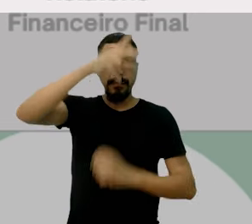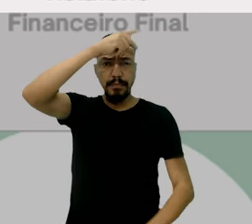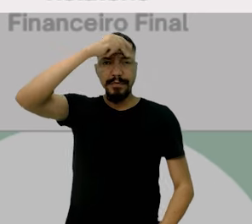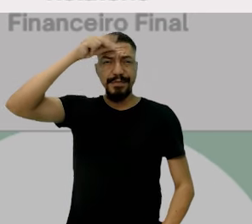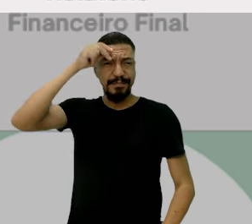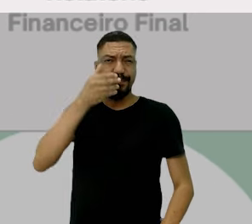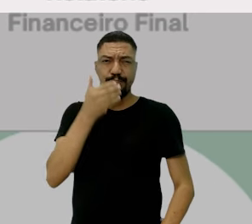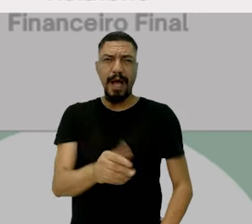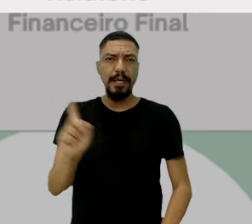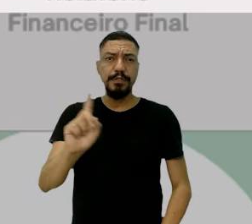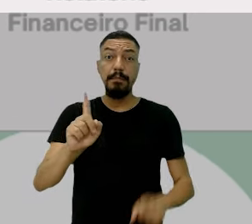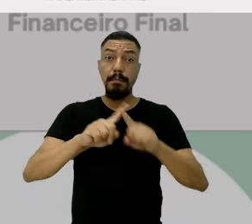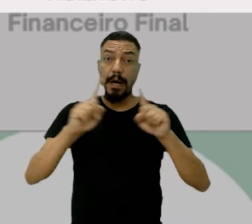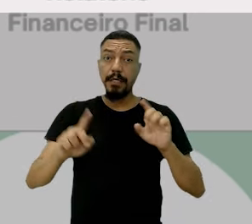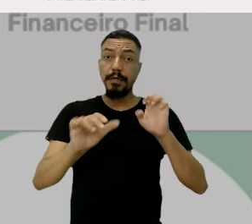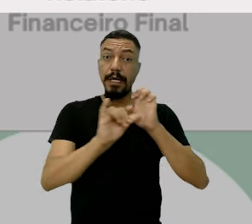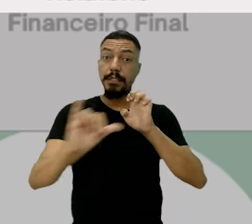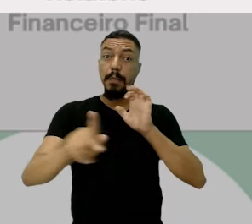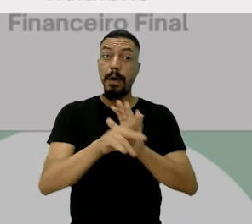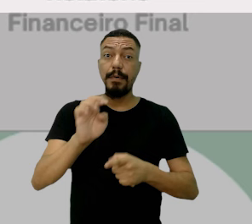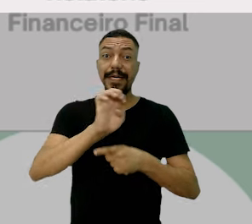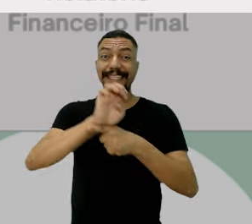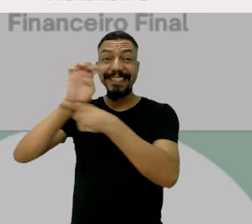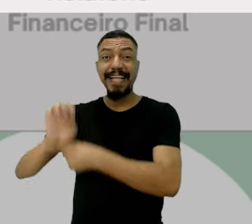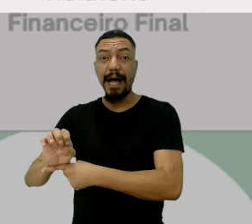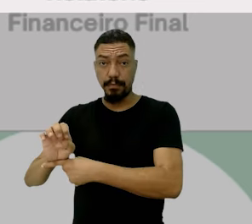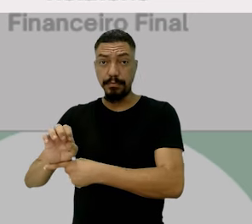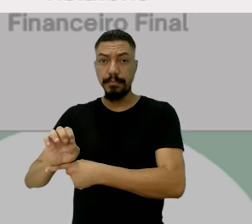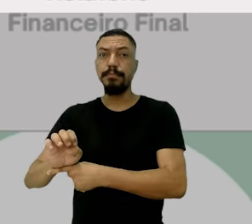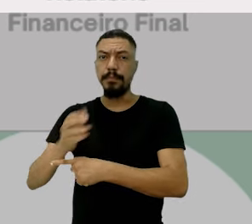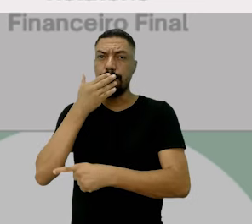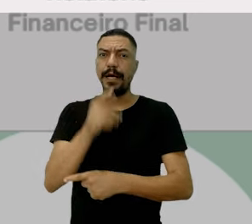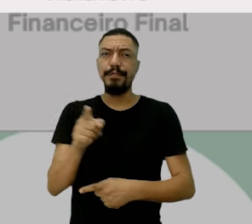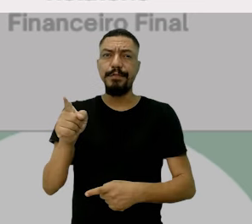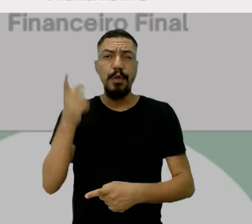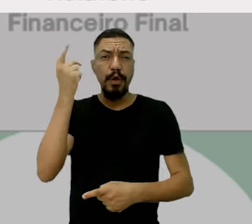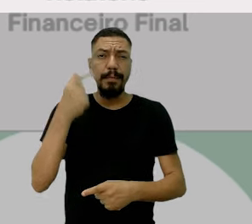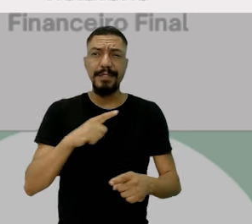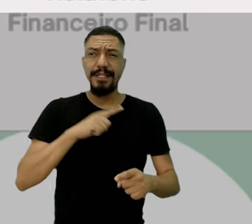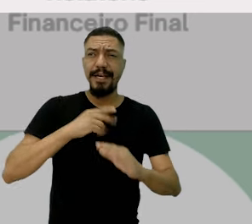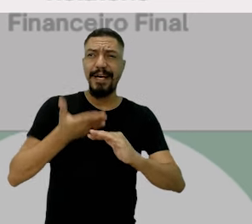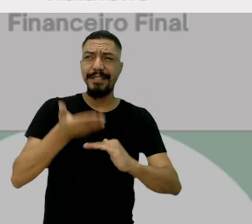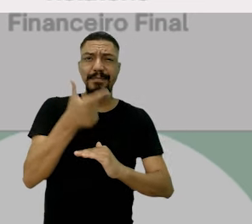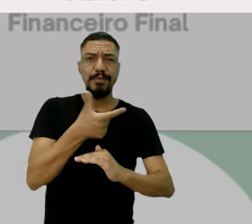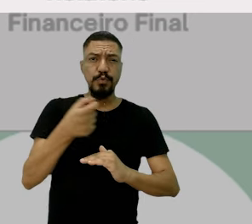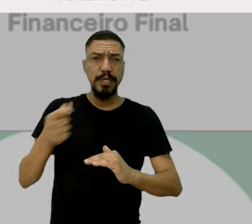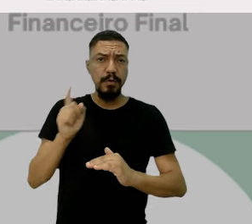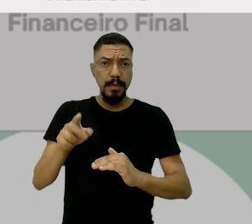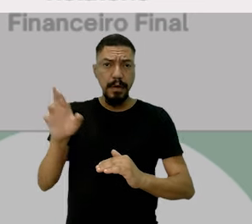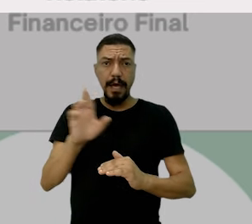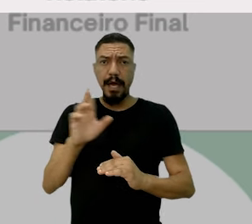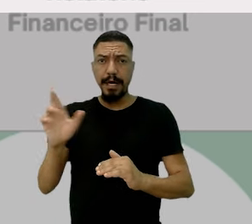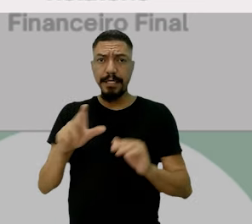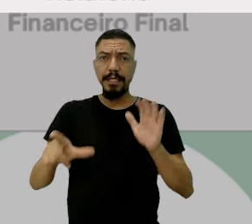não vai ser pedido, mas nos editais do Estado isso é pedido. Normalmente editais acima de R$200 mil,